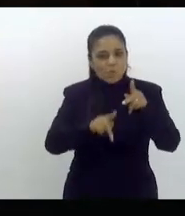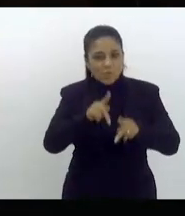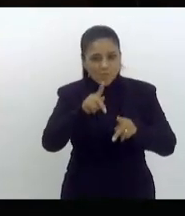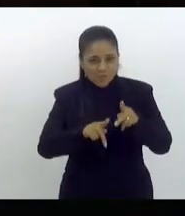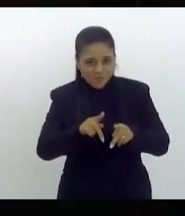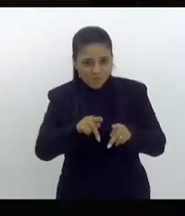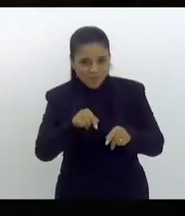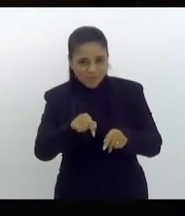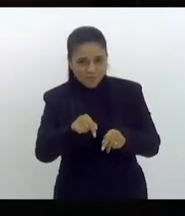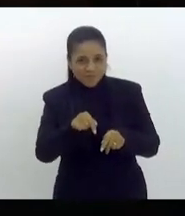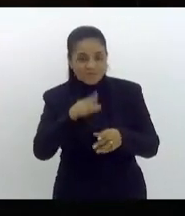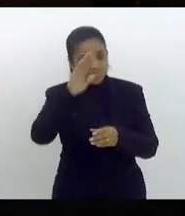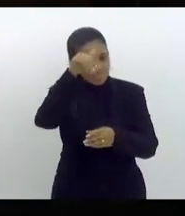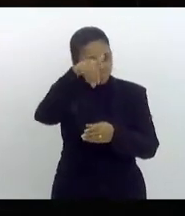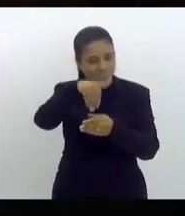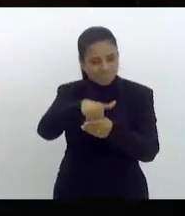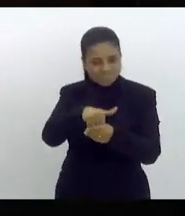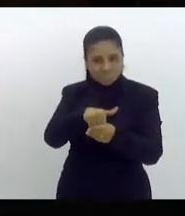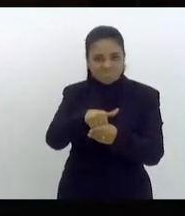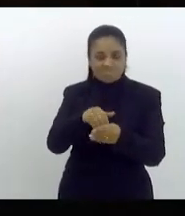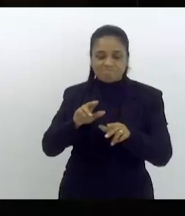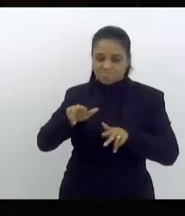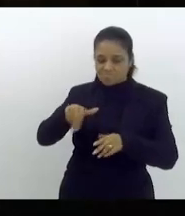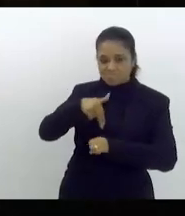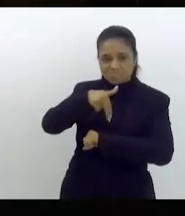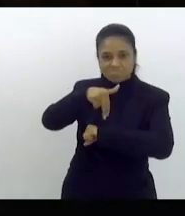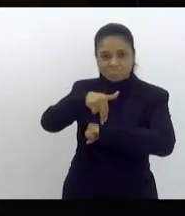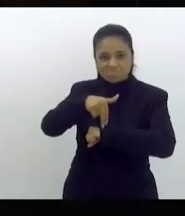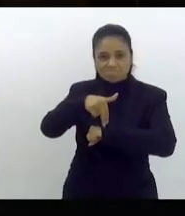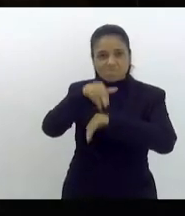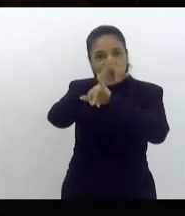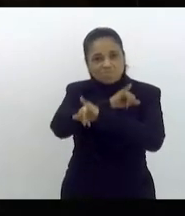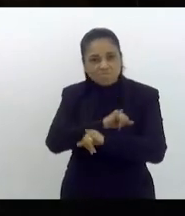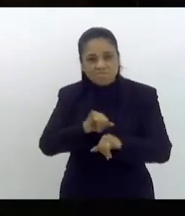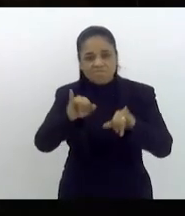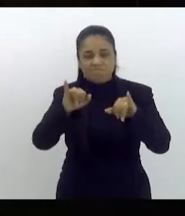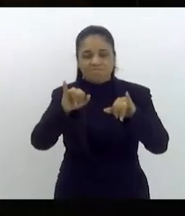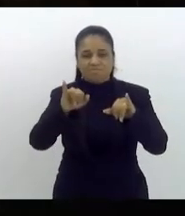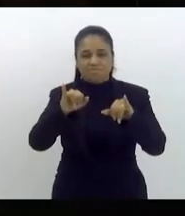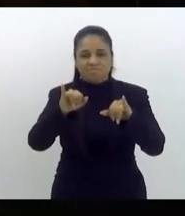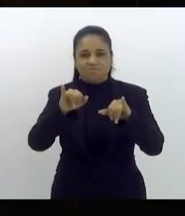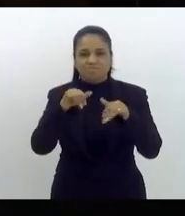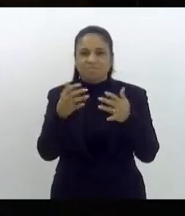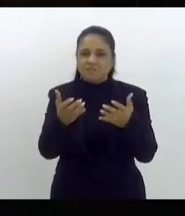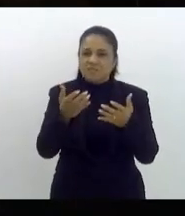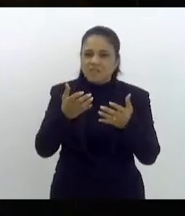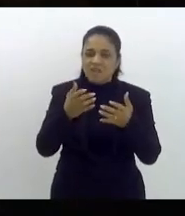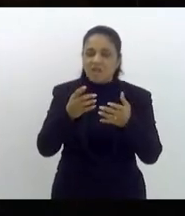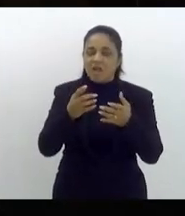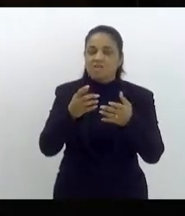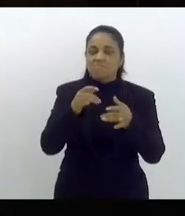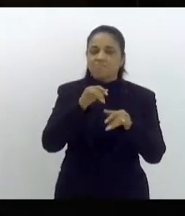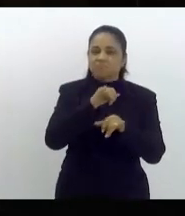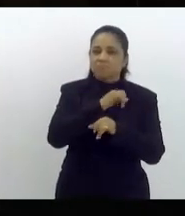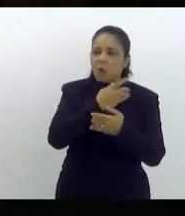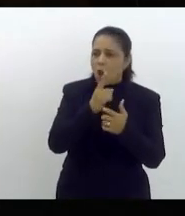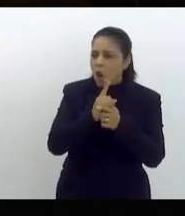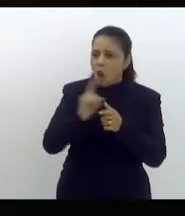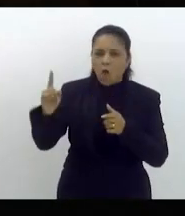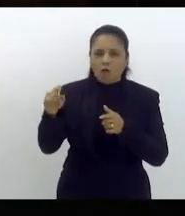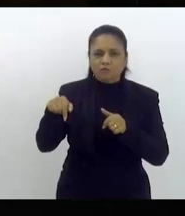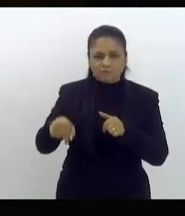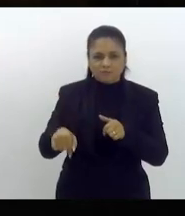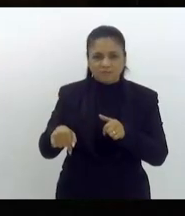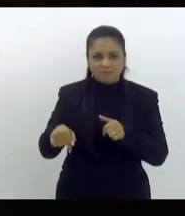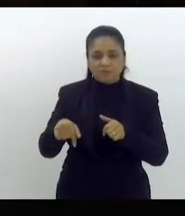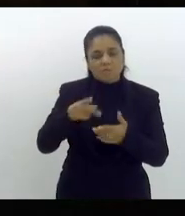ocupar esta Tribuna e falar para aquelas é aqueles que nos querem longe daqui que nós não